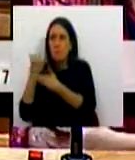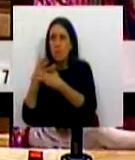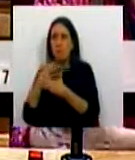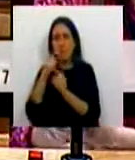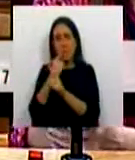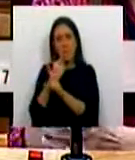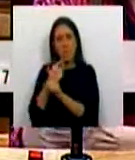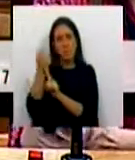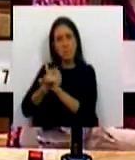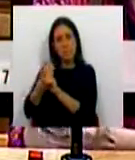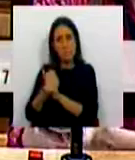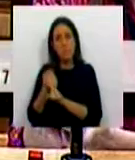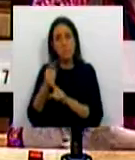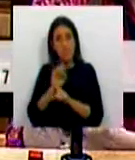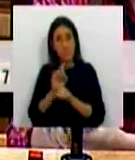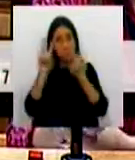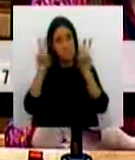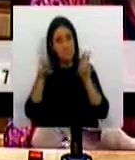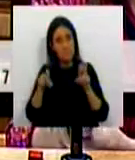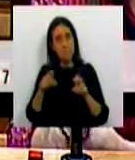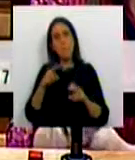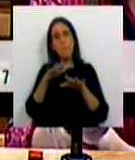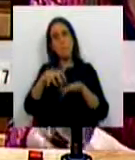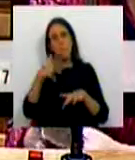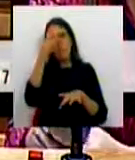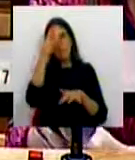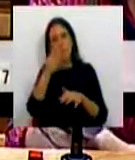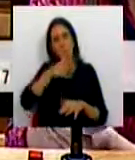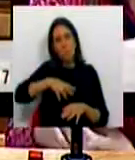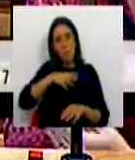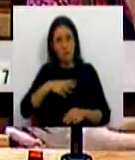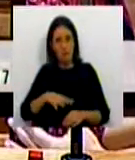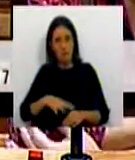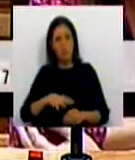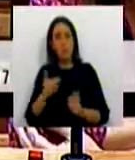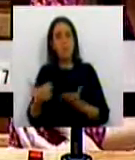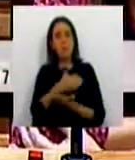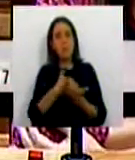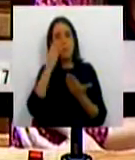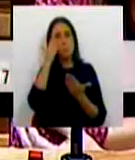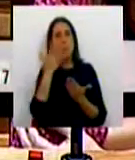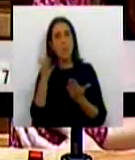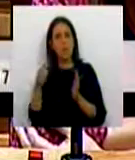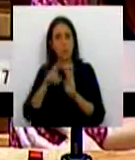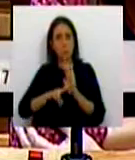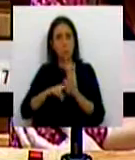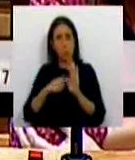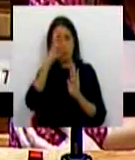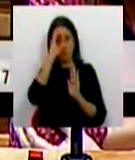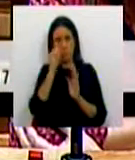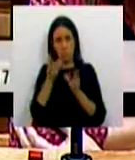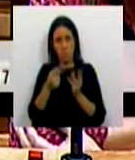sobre isto que gostaríamos de ouvir a opinião do Parlamento. Estes dados estão todos no relatório do Orçamento de Estado, são muitos